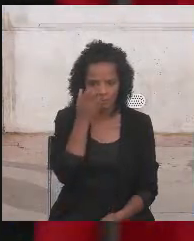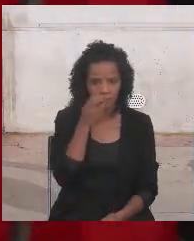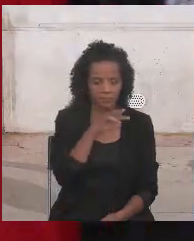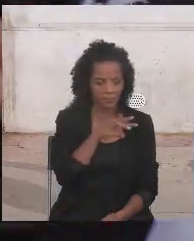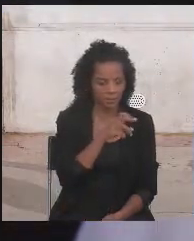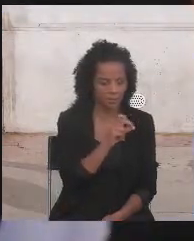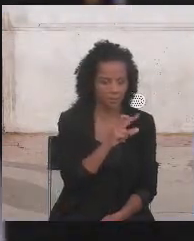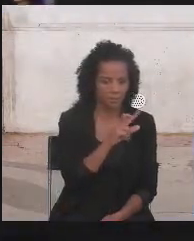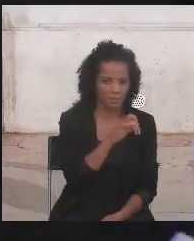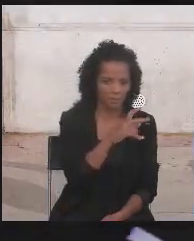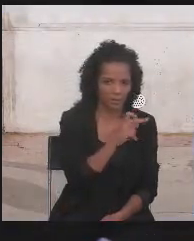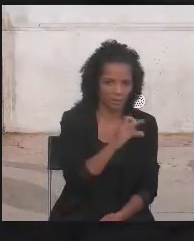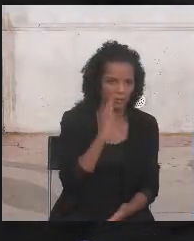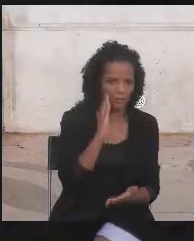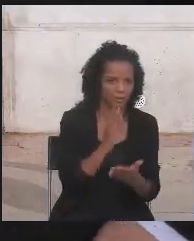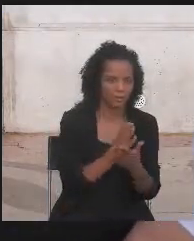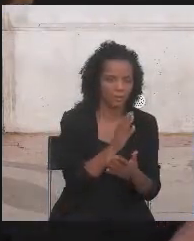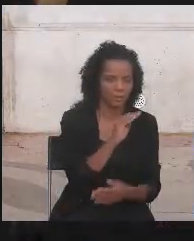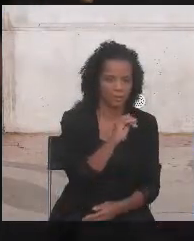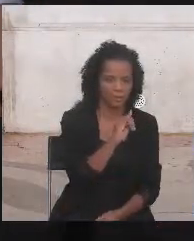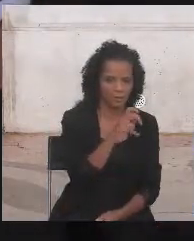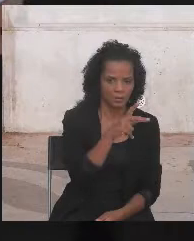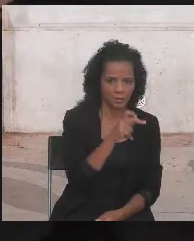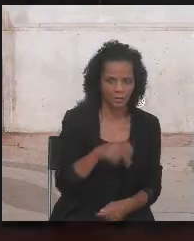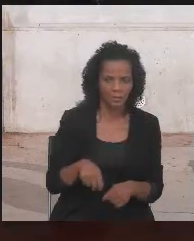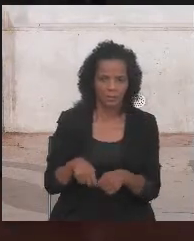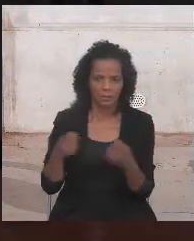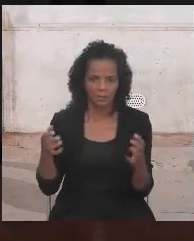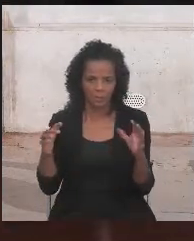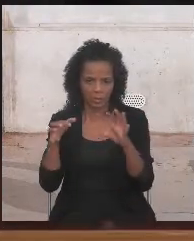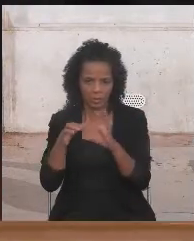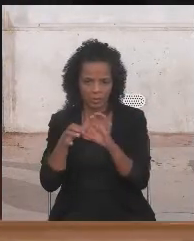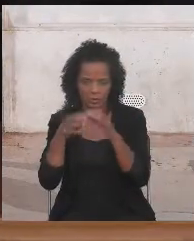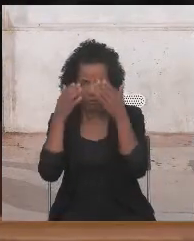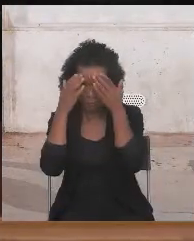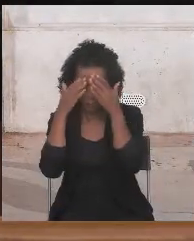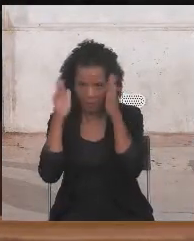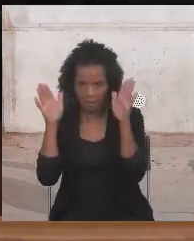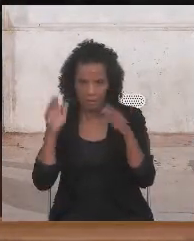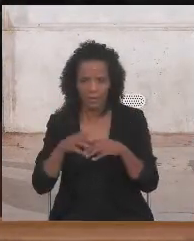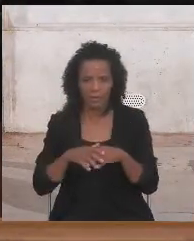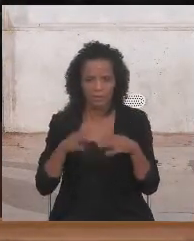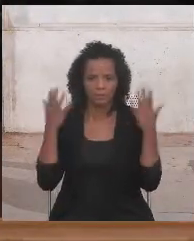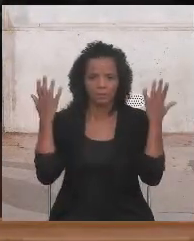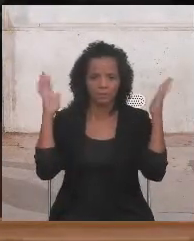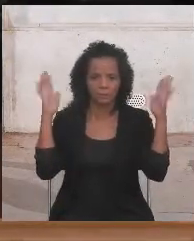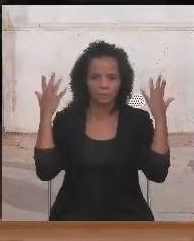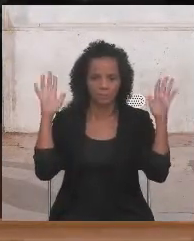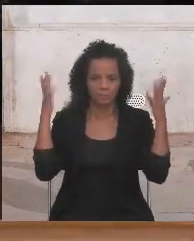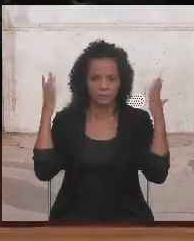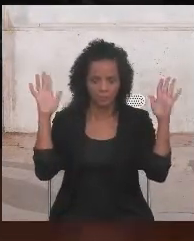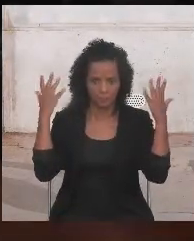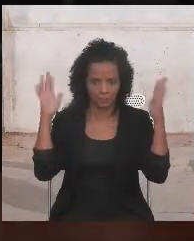Maria Leonor Frazão Pereira da Silva, Coligação Democrática Unitária.